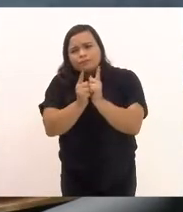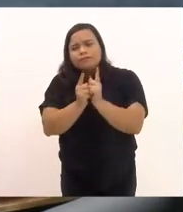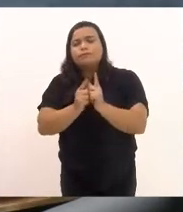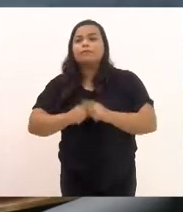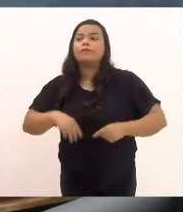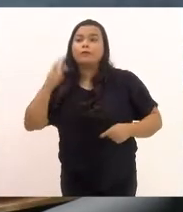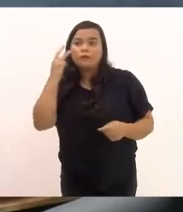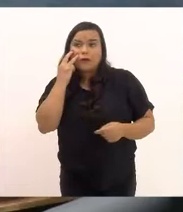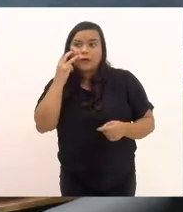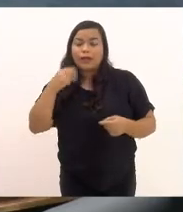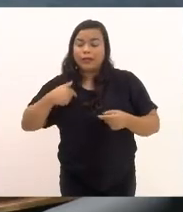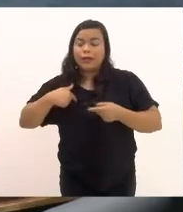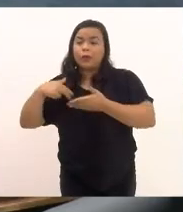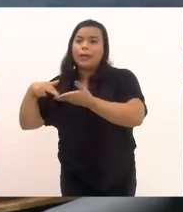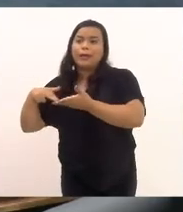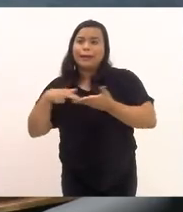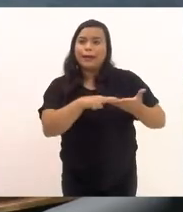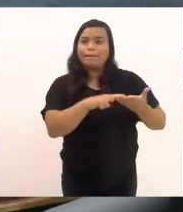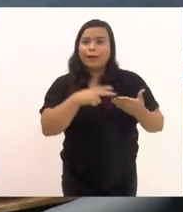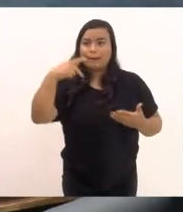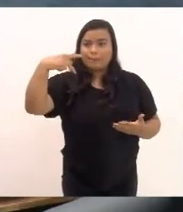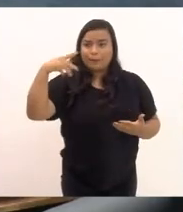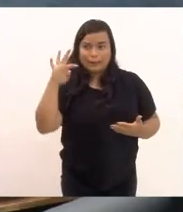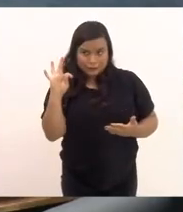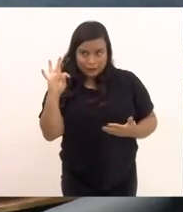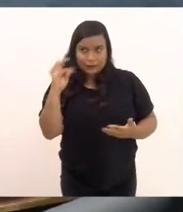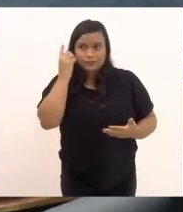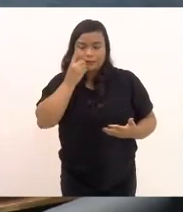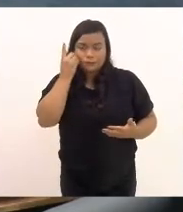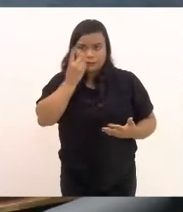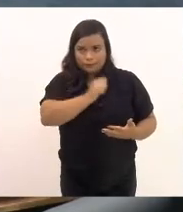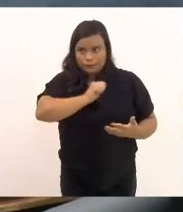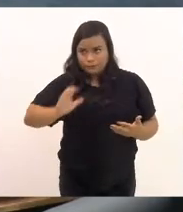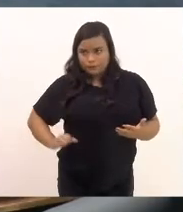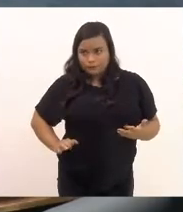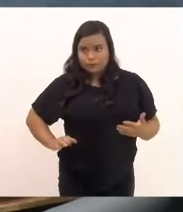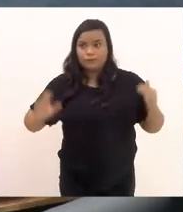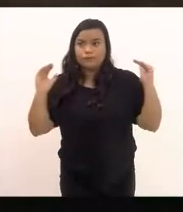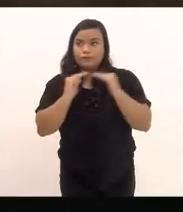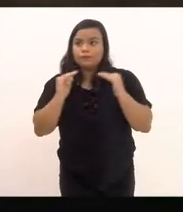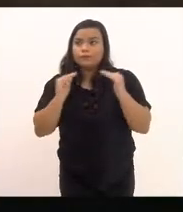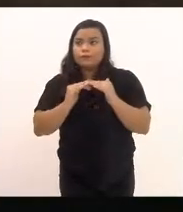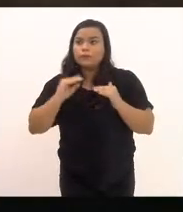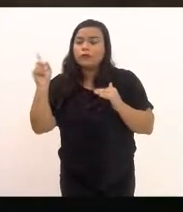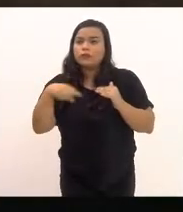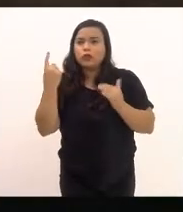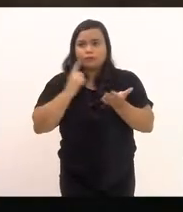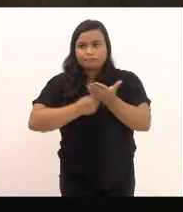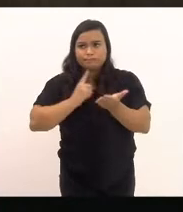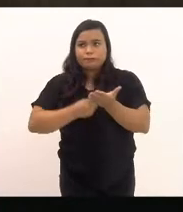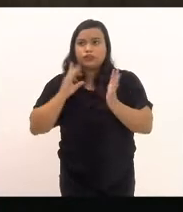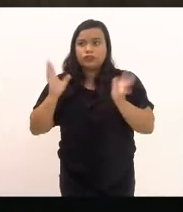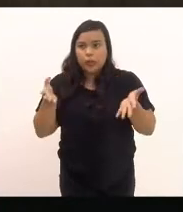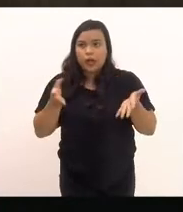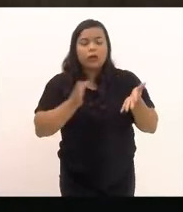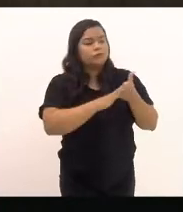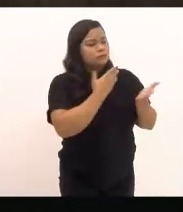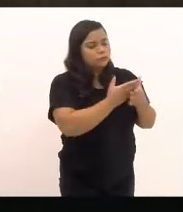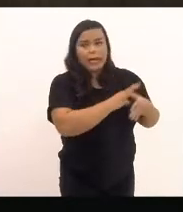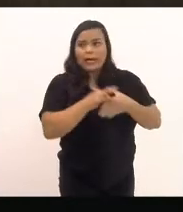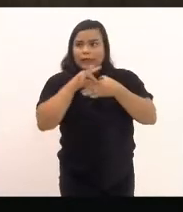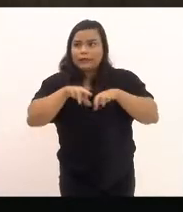PT, deputado André Siciliano, de acordo com o que nós pactuamos no Colégio de Líderes, neste